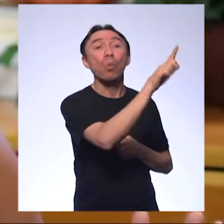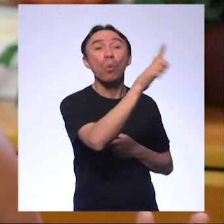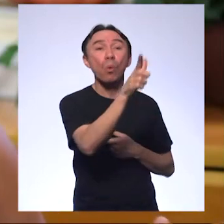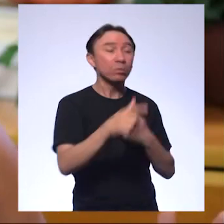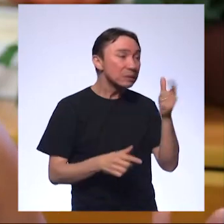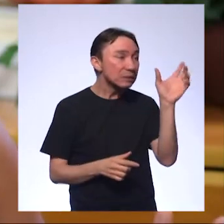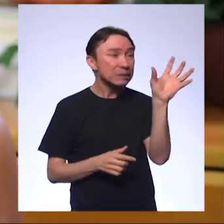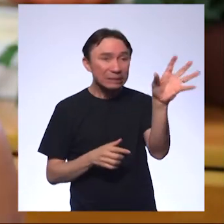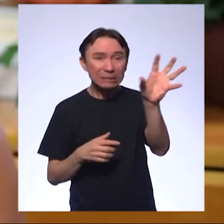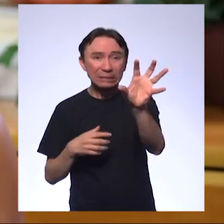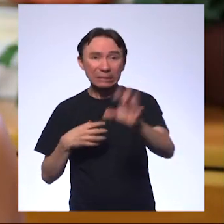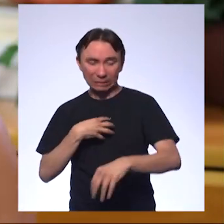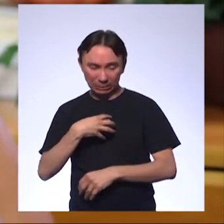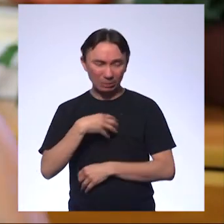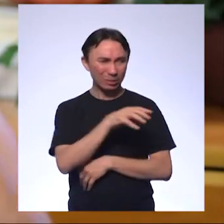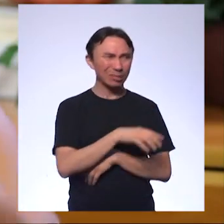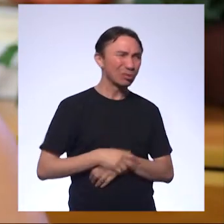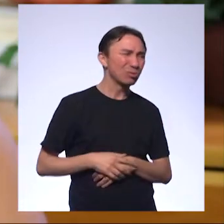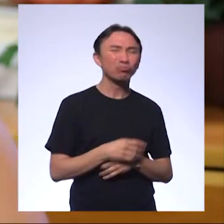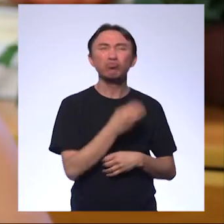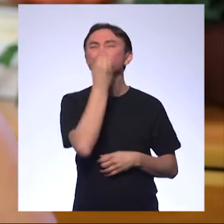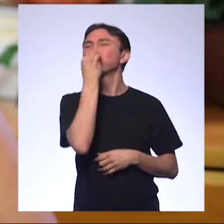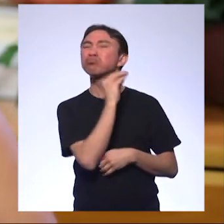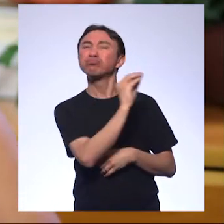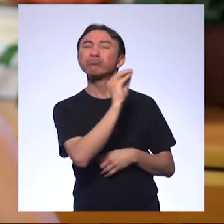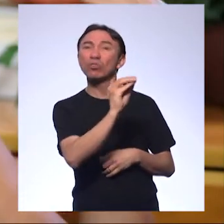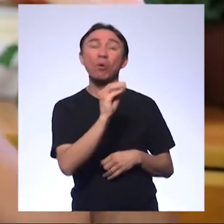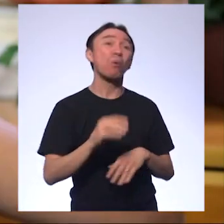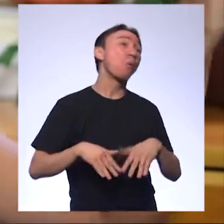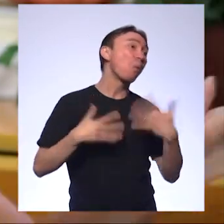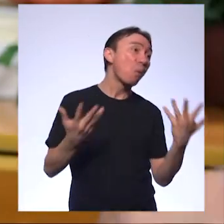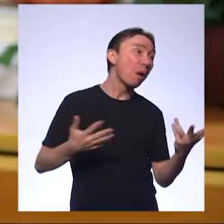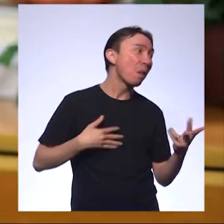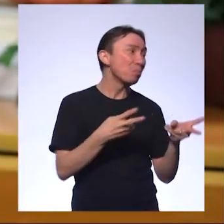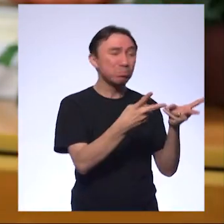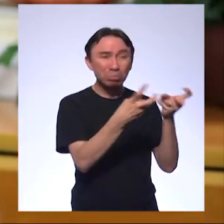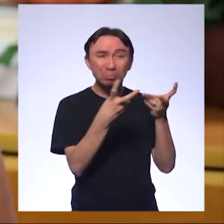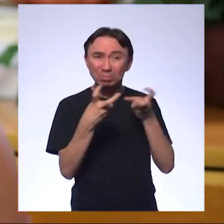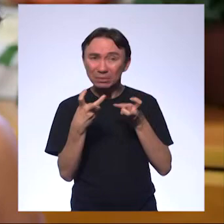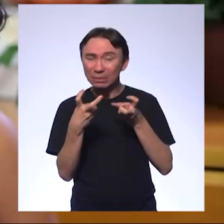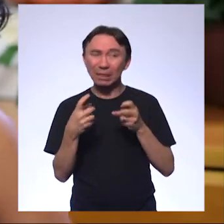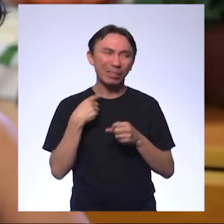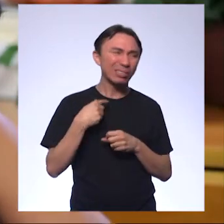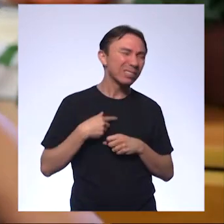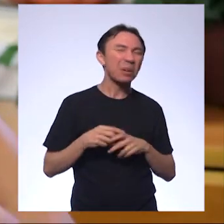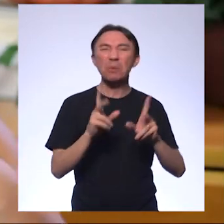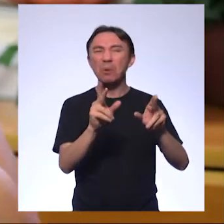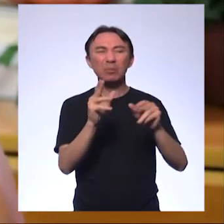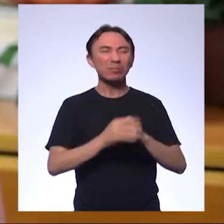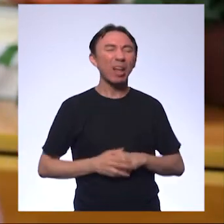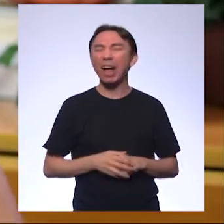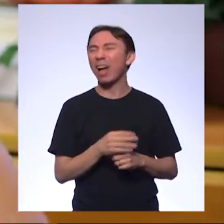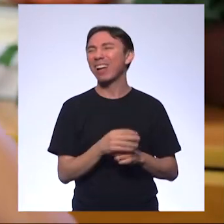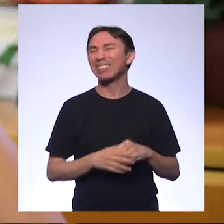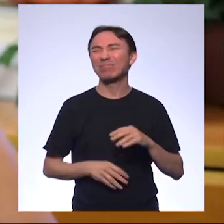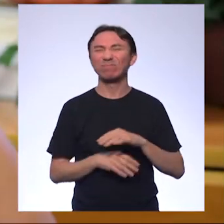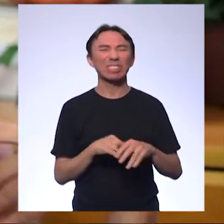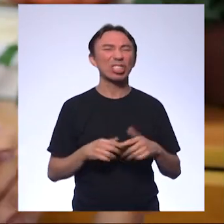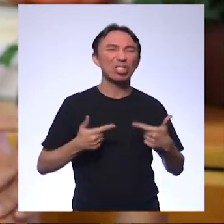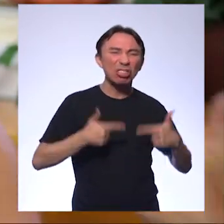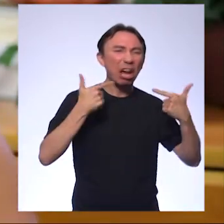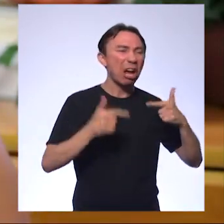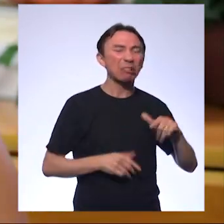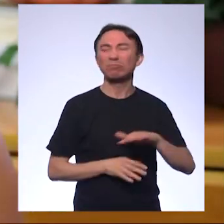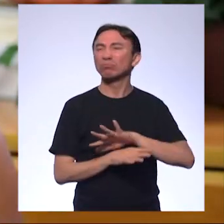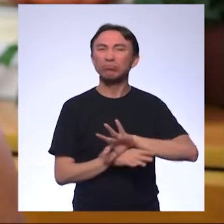fingir que eles não existem, ou se elas reconhecem esse sentimento, elas jogam para debaixo do tapete, porque é muito mais fácil fazer isso